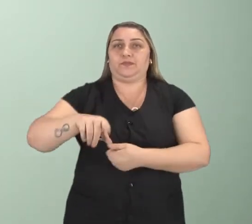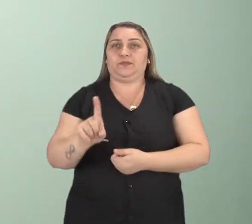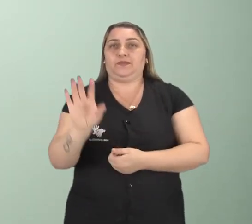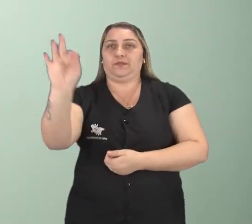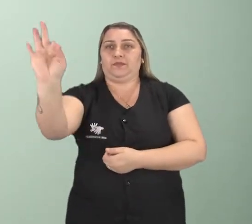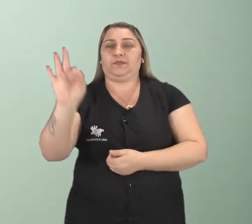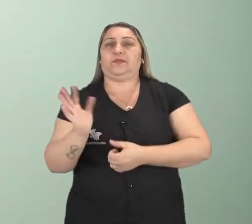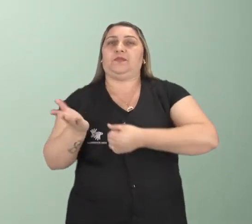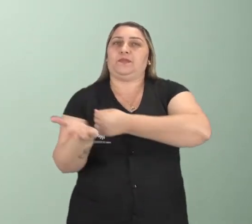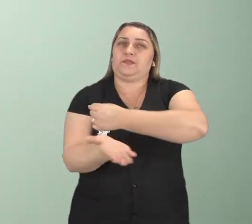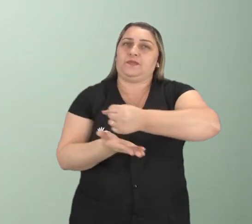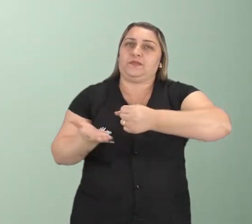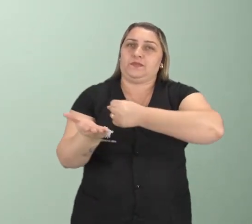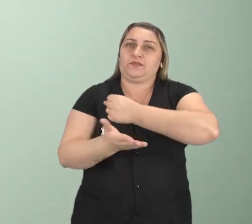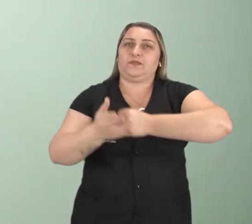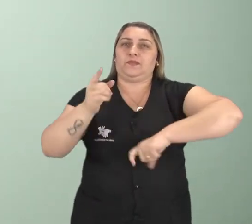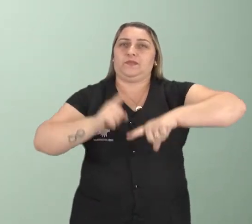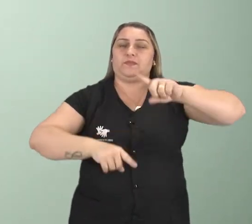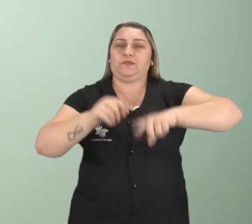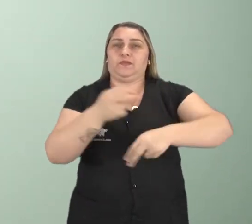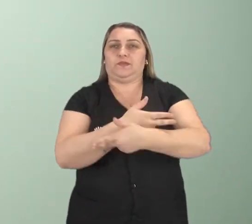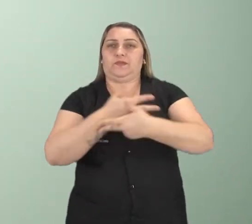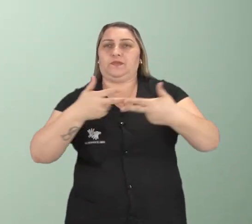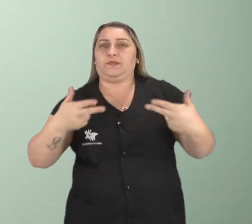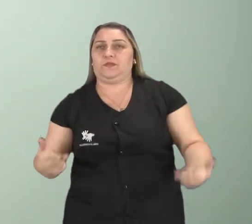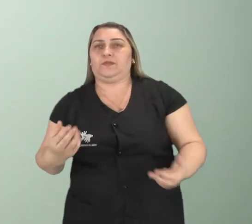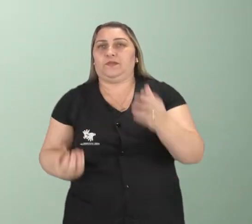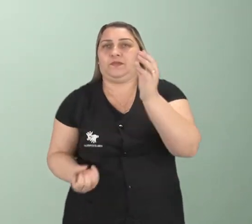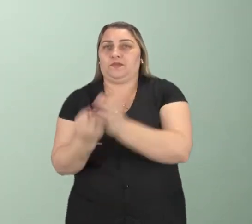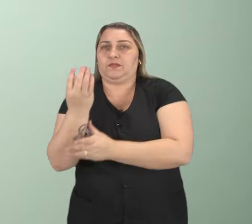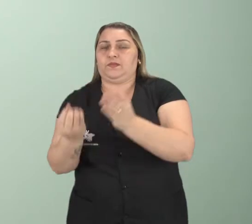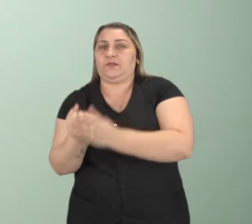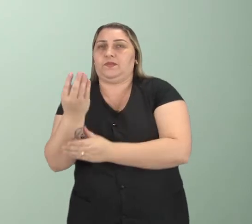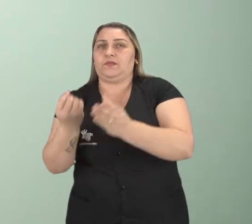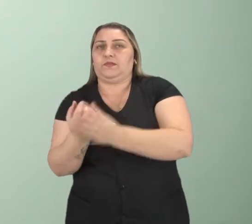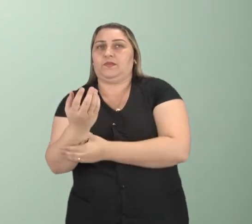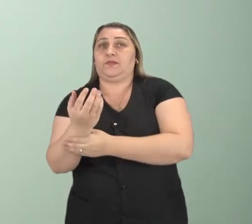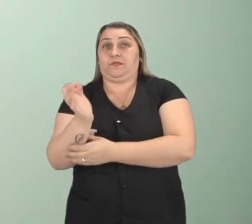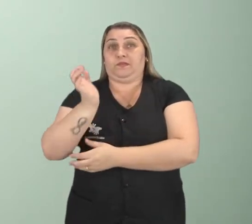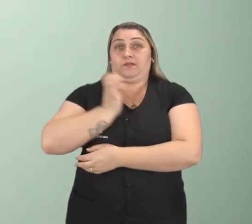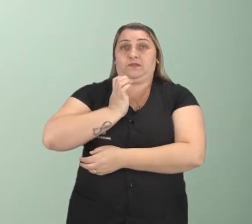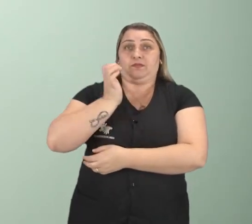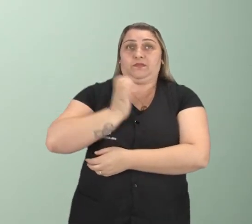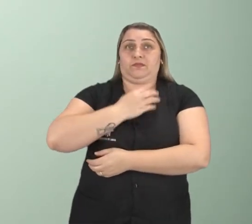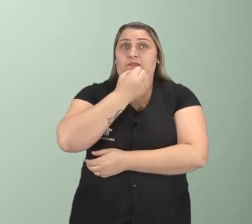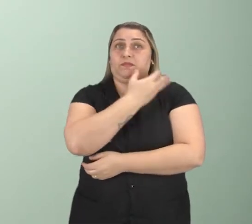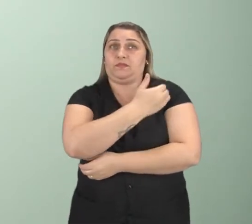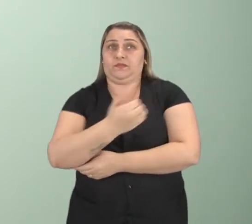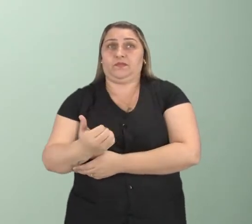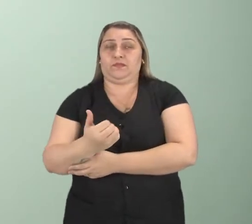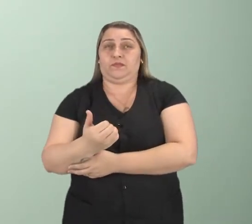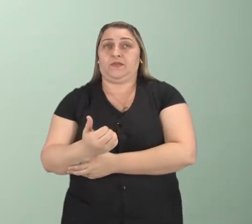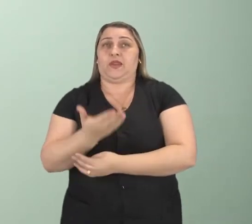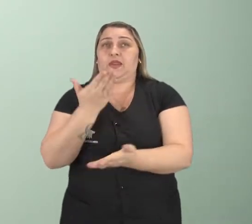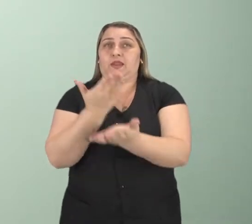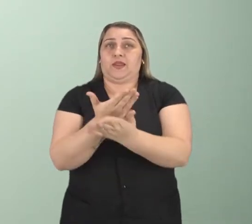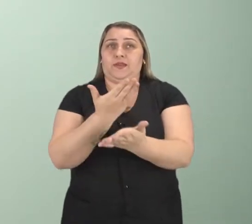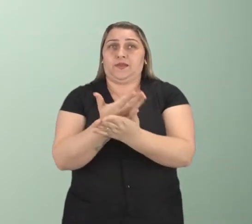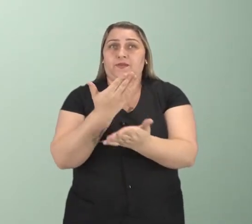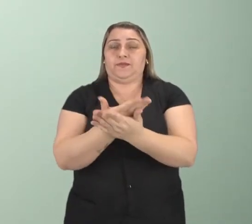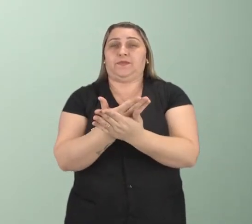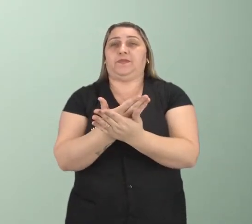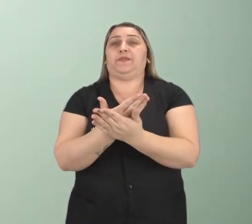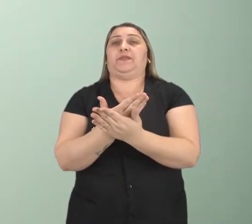1% aí com base nos produtos, nas produções aí desses bens, ok? Para se estudar